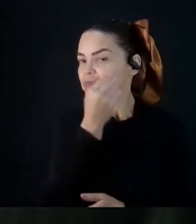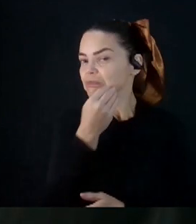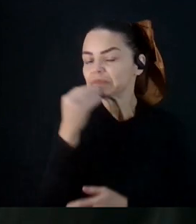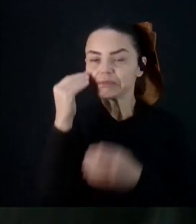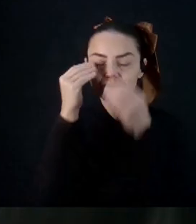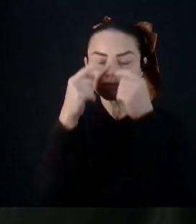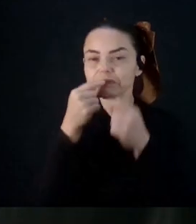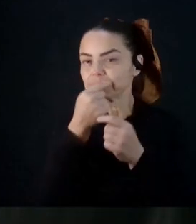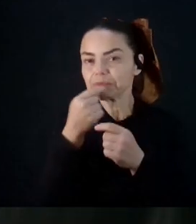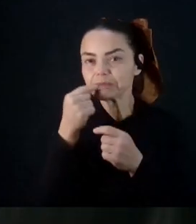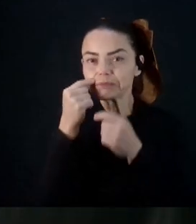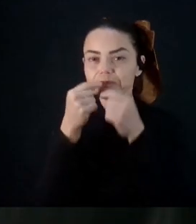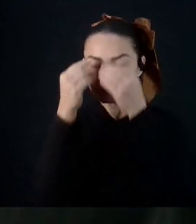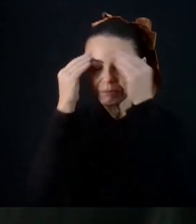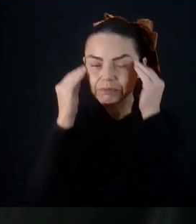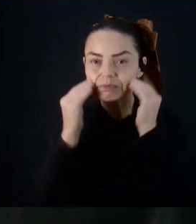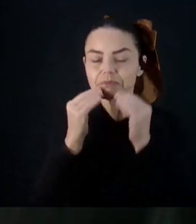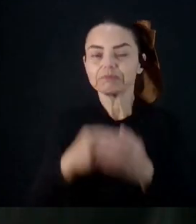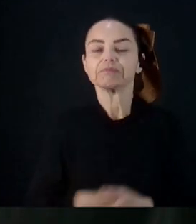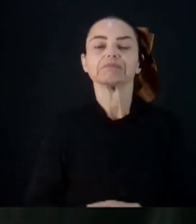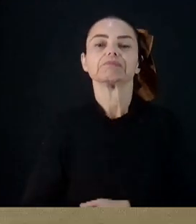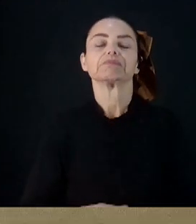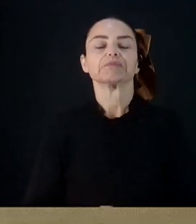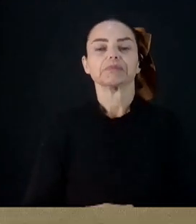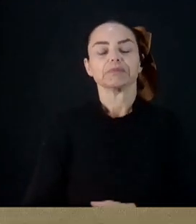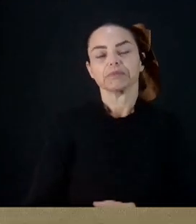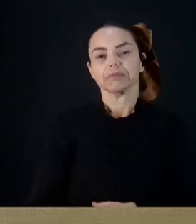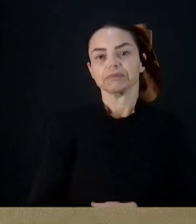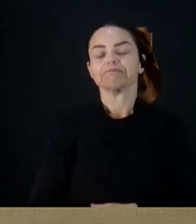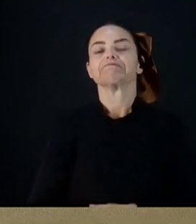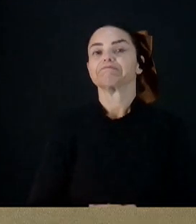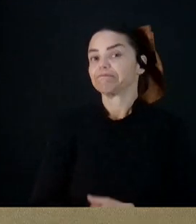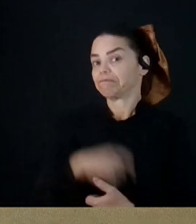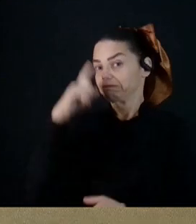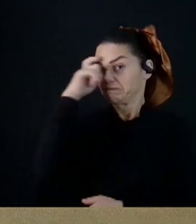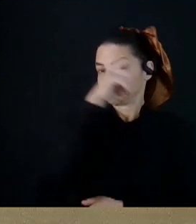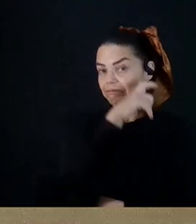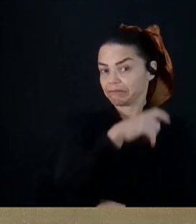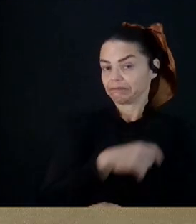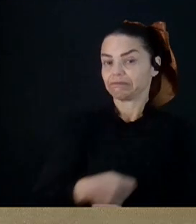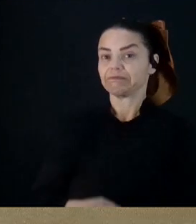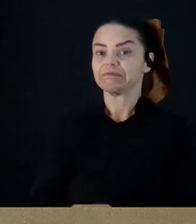de imagem corporal? É delicado, como é que faz, Érica?